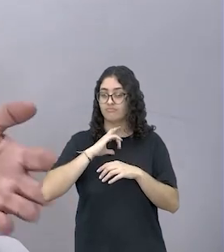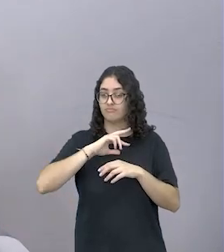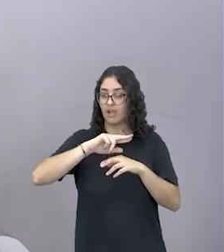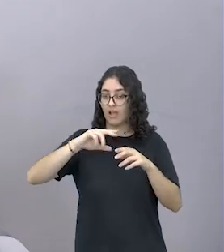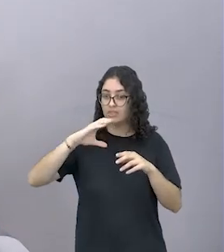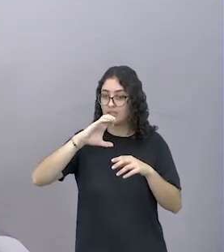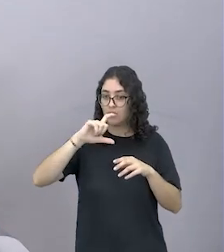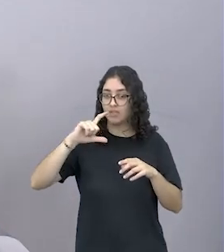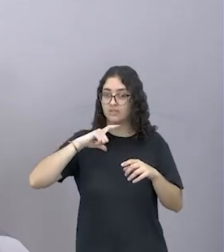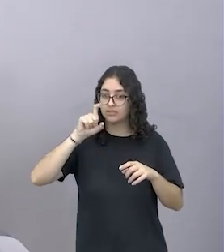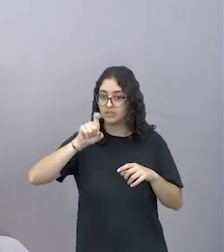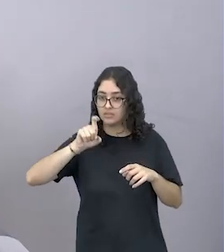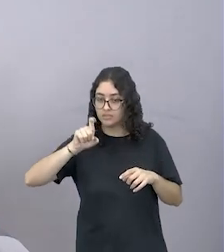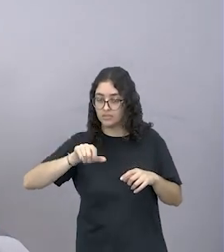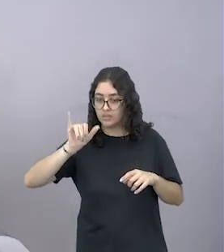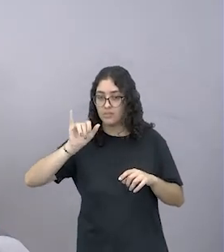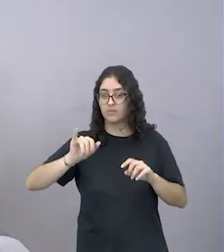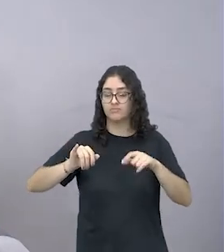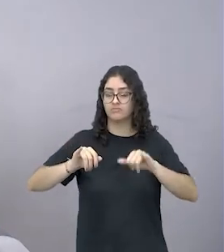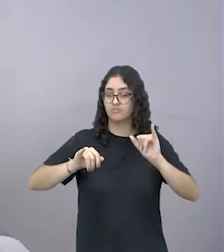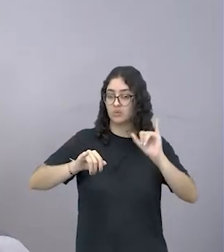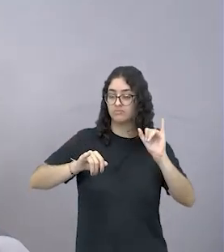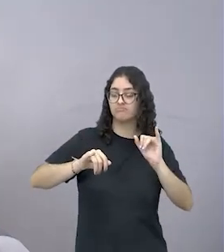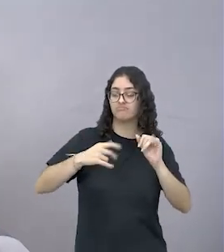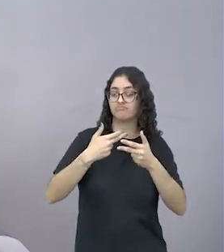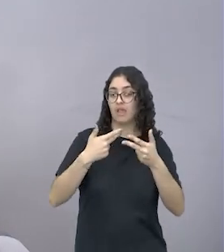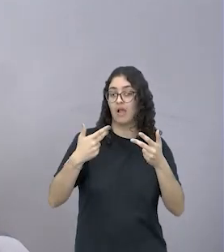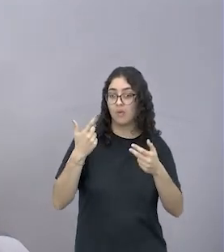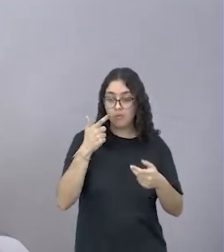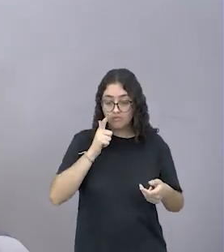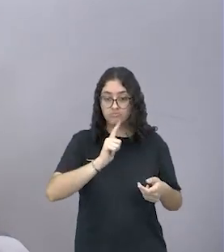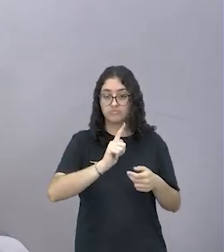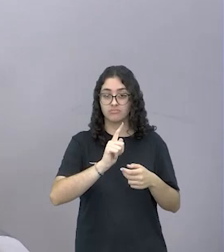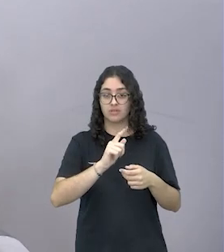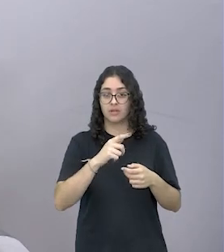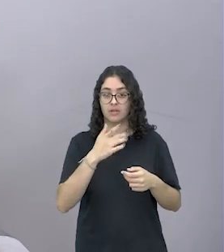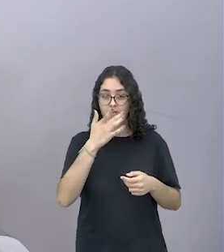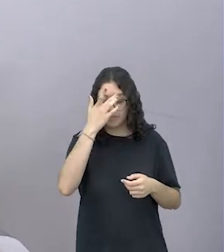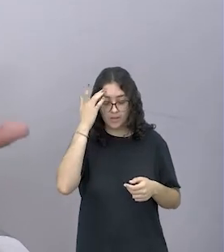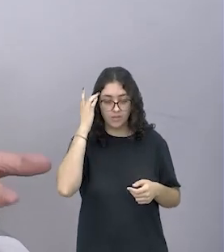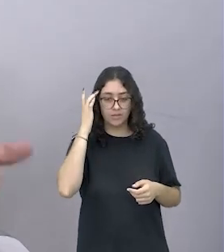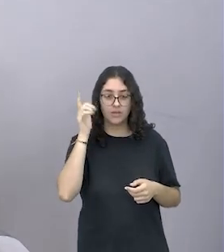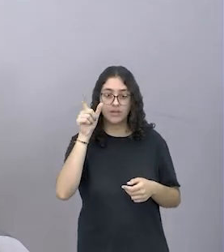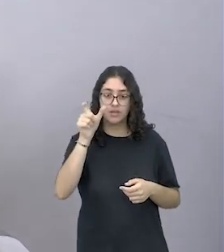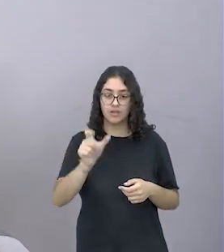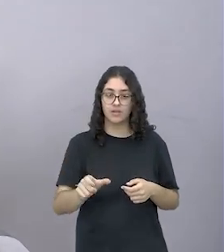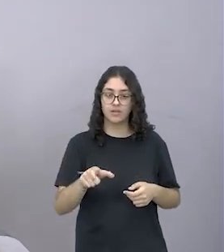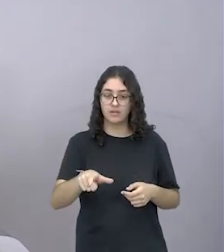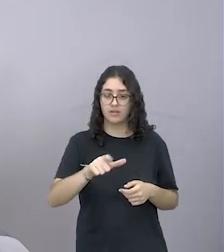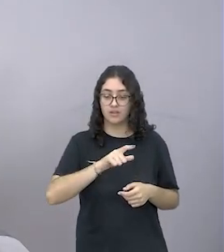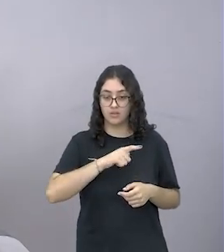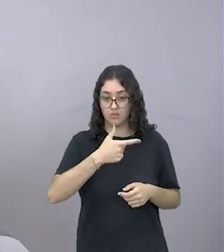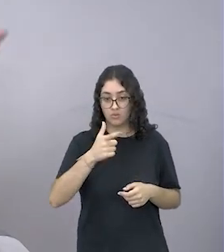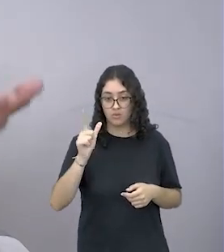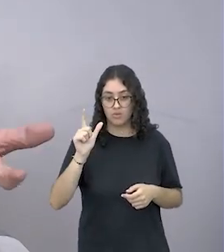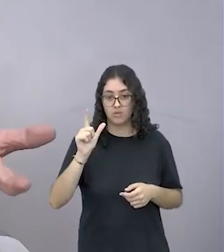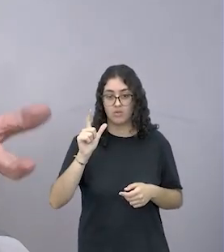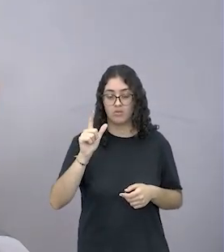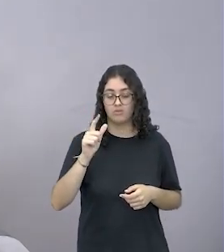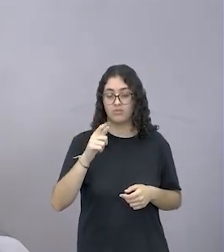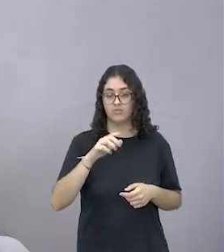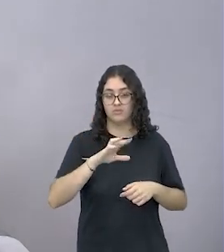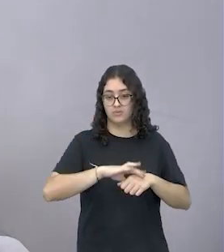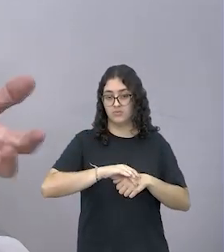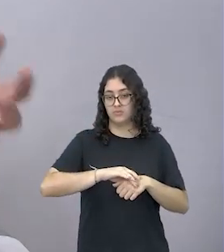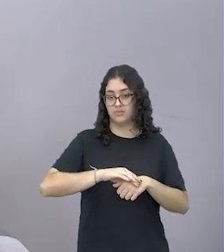X e X e X e Y, porque, na verdade, eles conseguiram de uma pessoa que ela tem uma outra, além de ter a